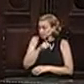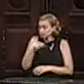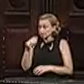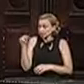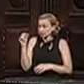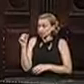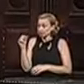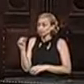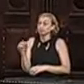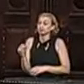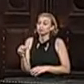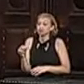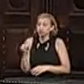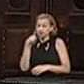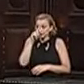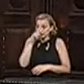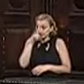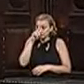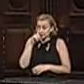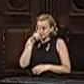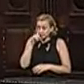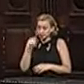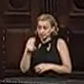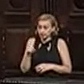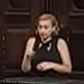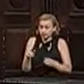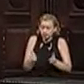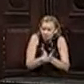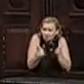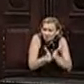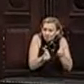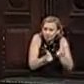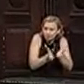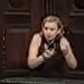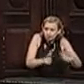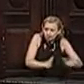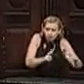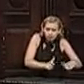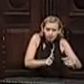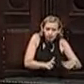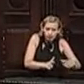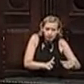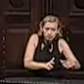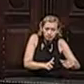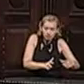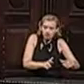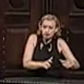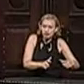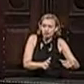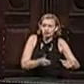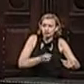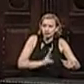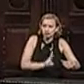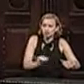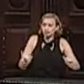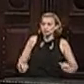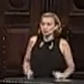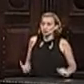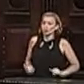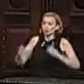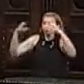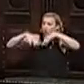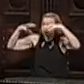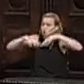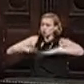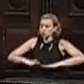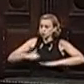é, infelizmente, a população mais carente, porque são as áreas das comunidades, das favelas do Rio de Janeiro. Nós temos que alertar ao